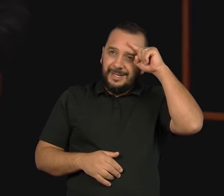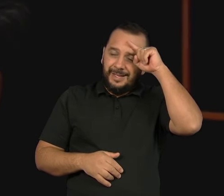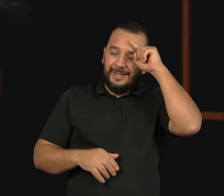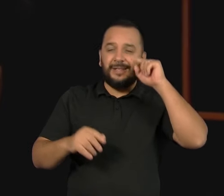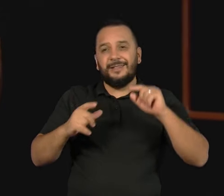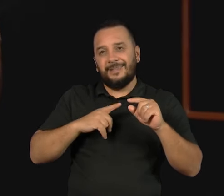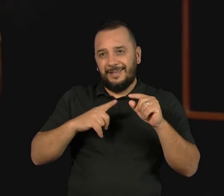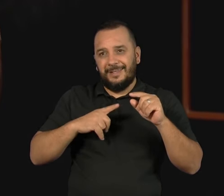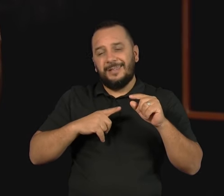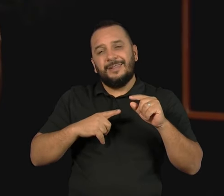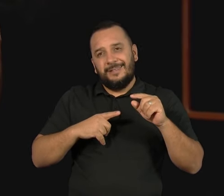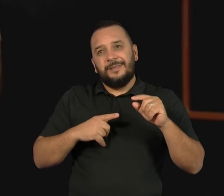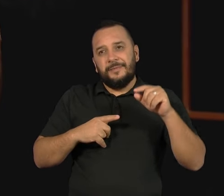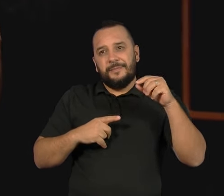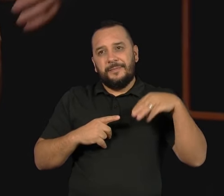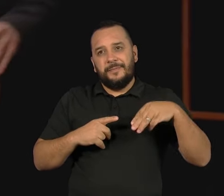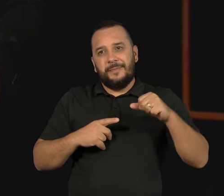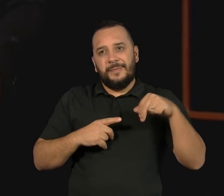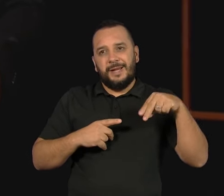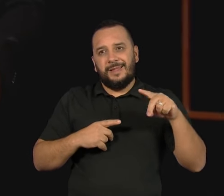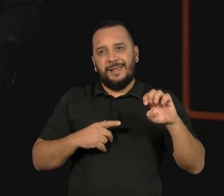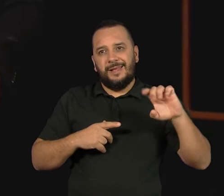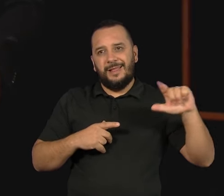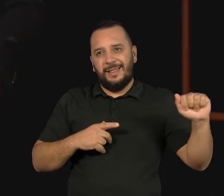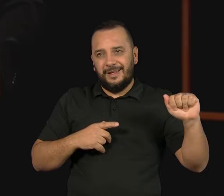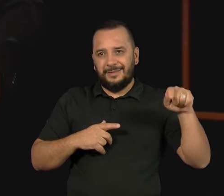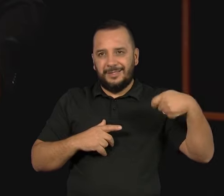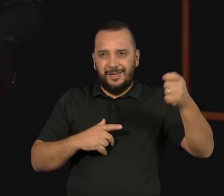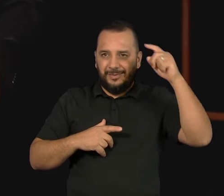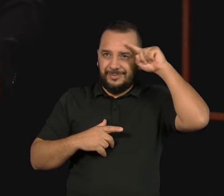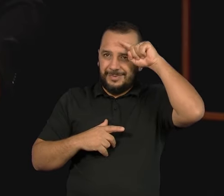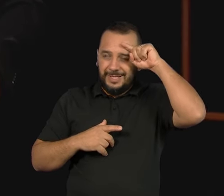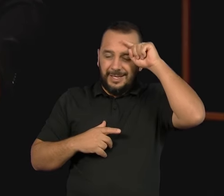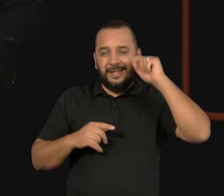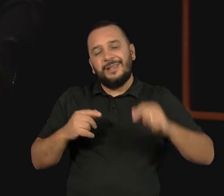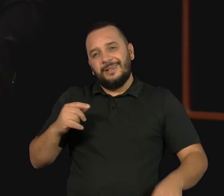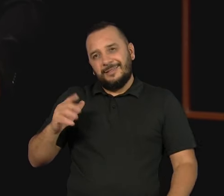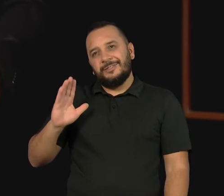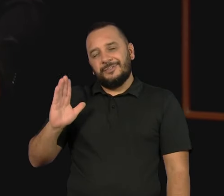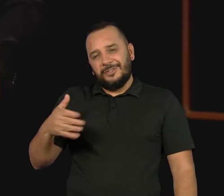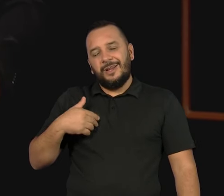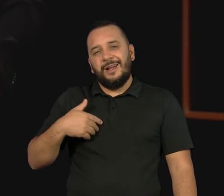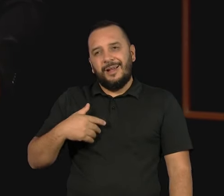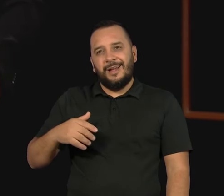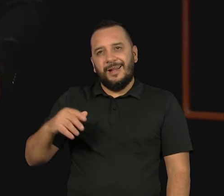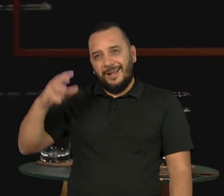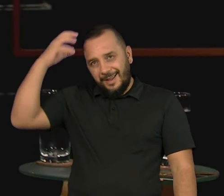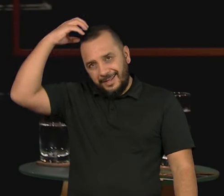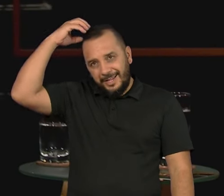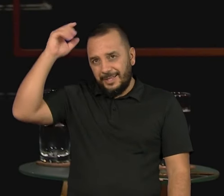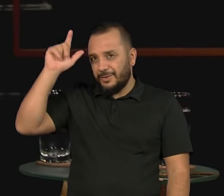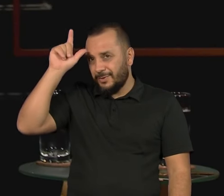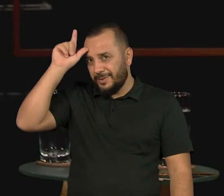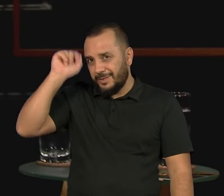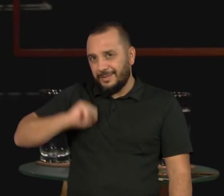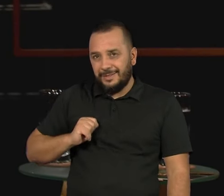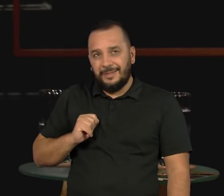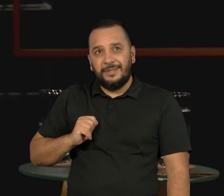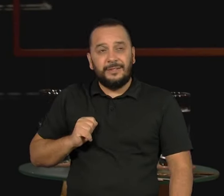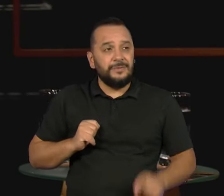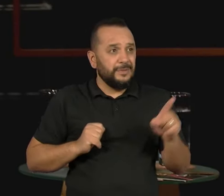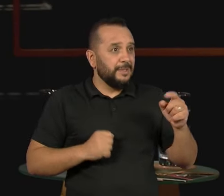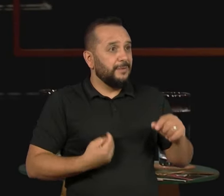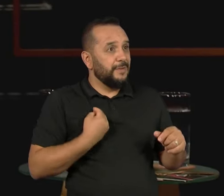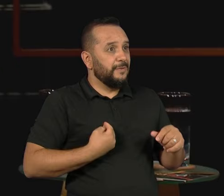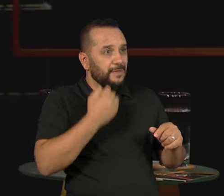Jordânia. É um pessoal que tem muita influência, digamos assim, né? E você convivia com pessoas de todas as partes do